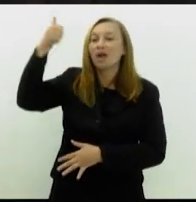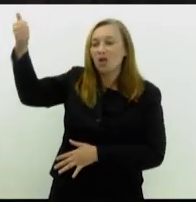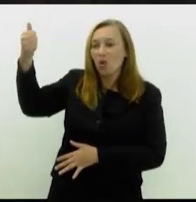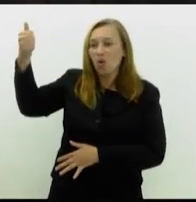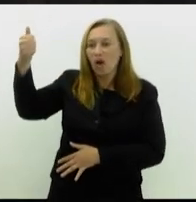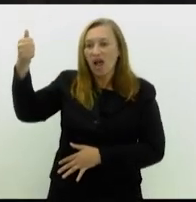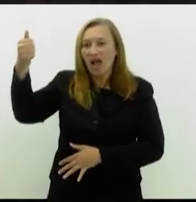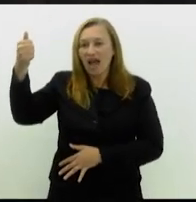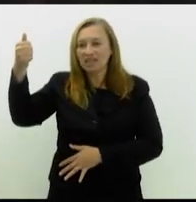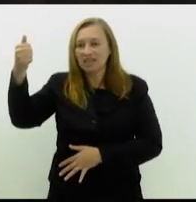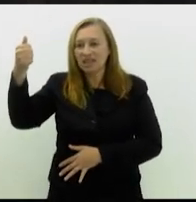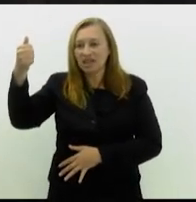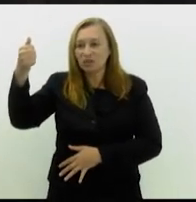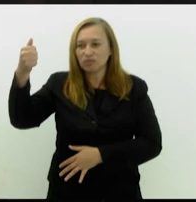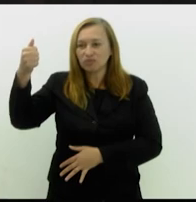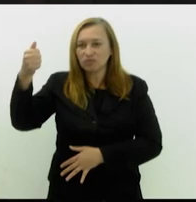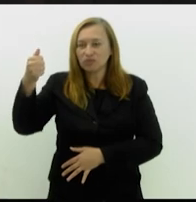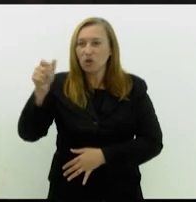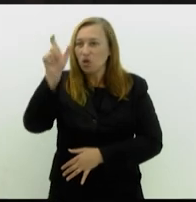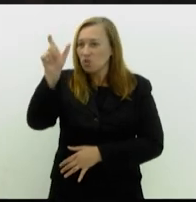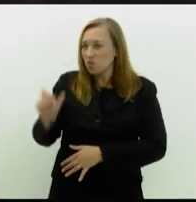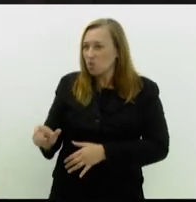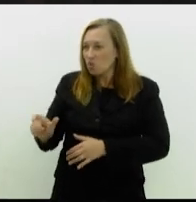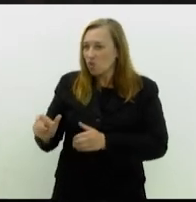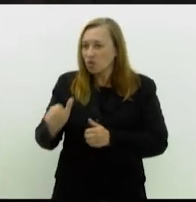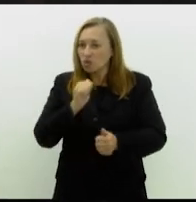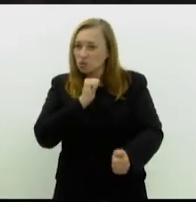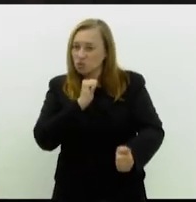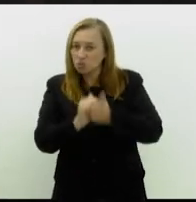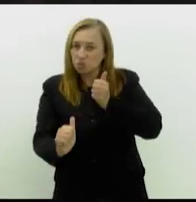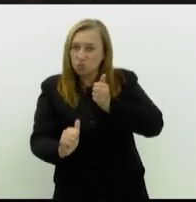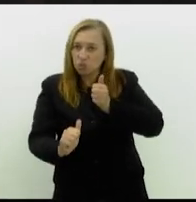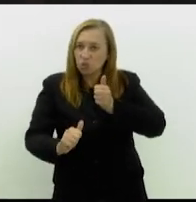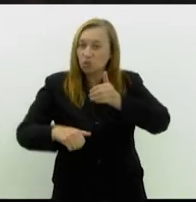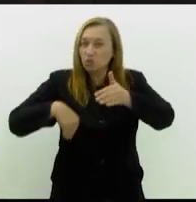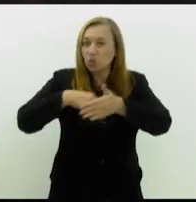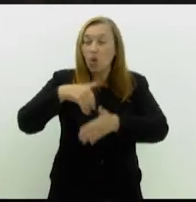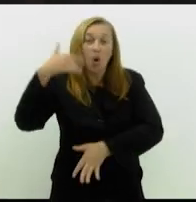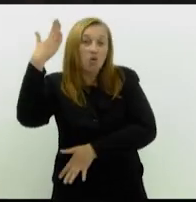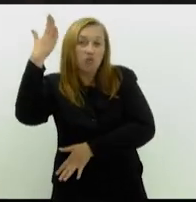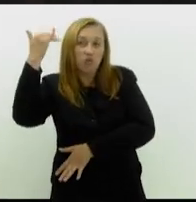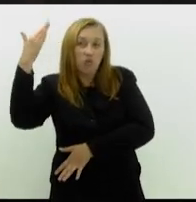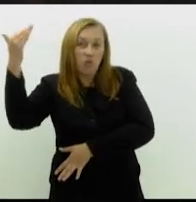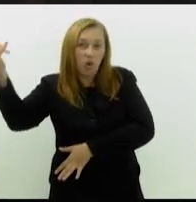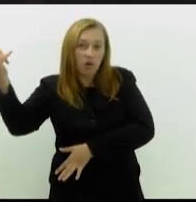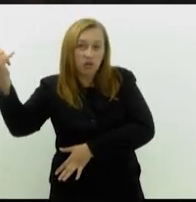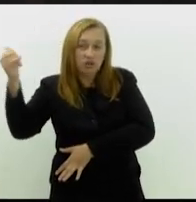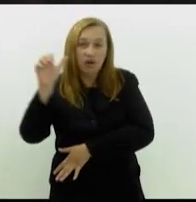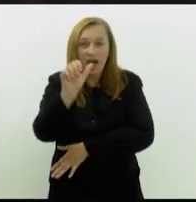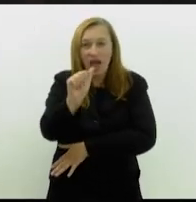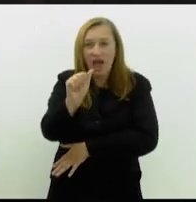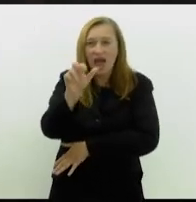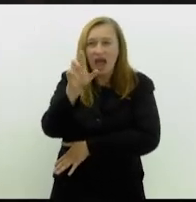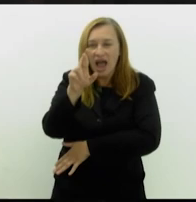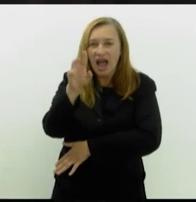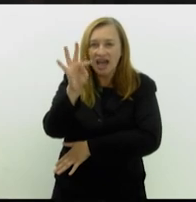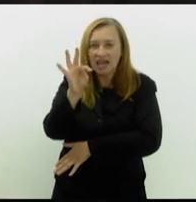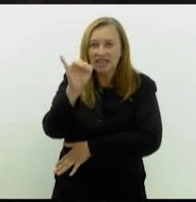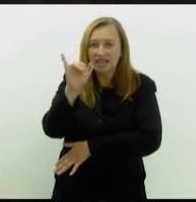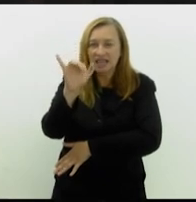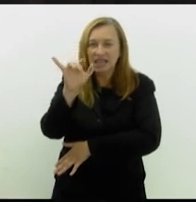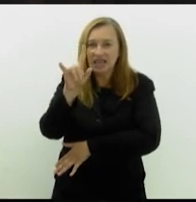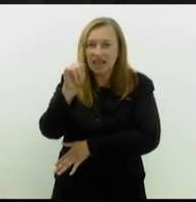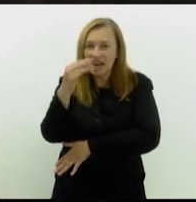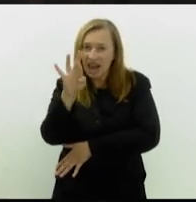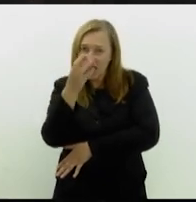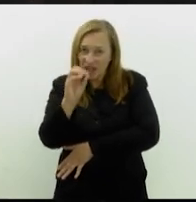700 gols como também foi o maior artilheiro da história do campeonato brasileiro com mais de 200